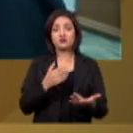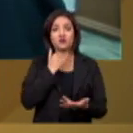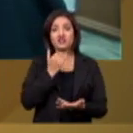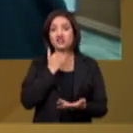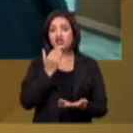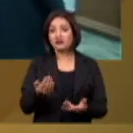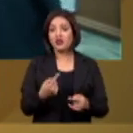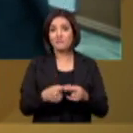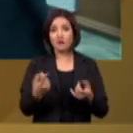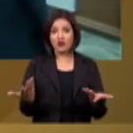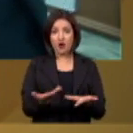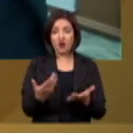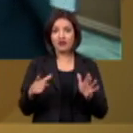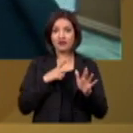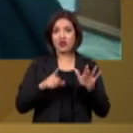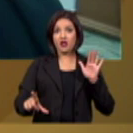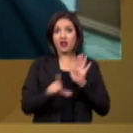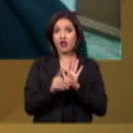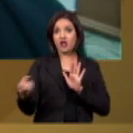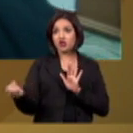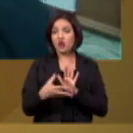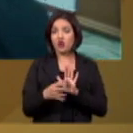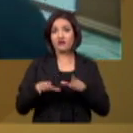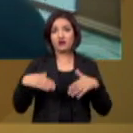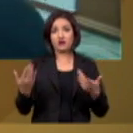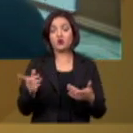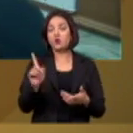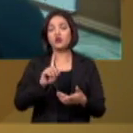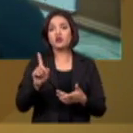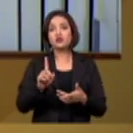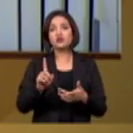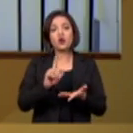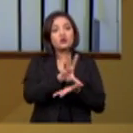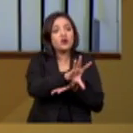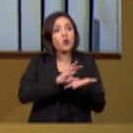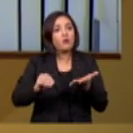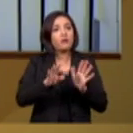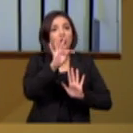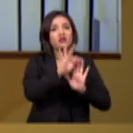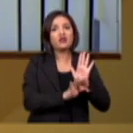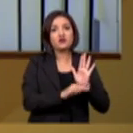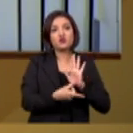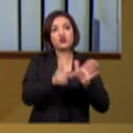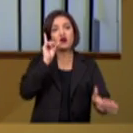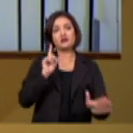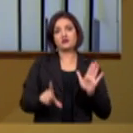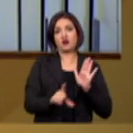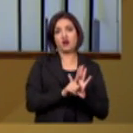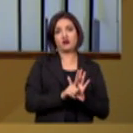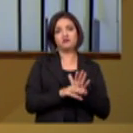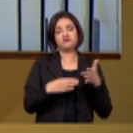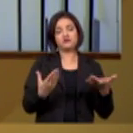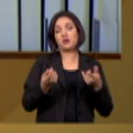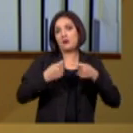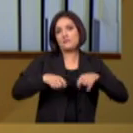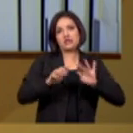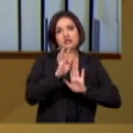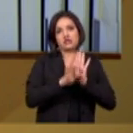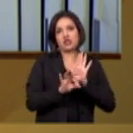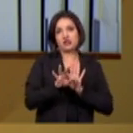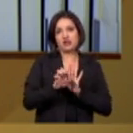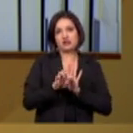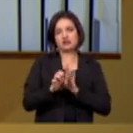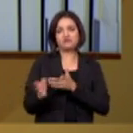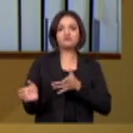ai discover contigo anterior e e agradeço ao ministro relator ministro marco aurélio a